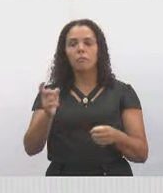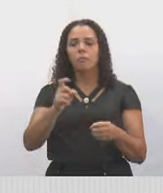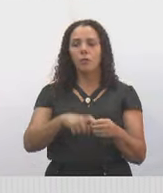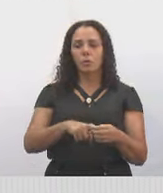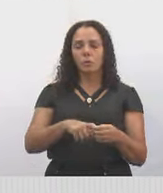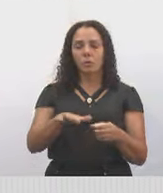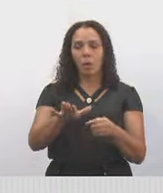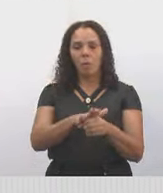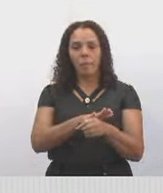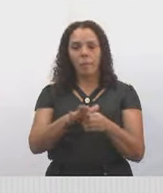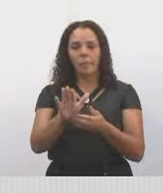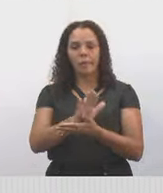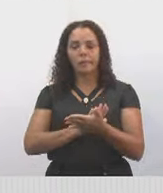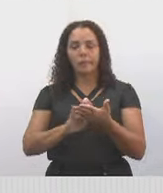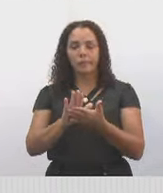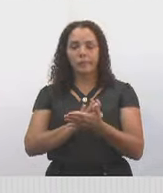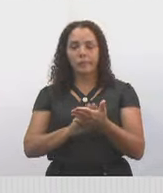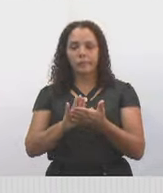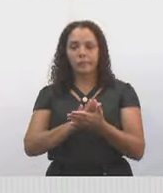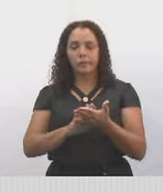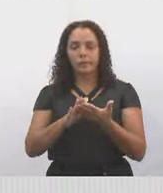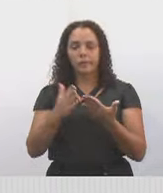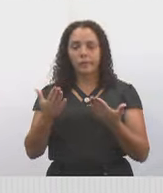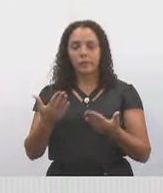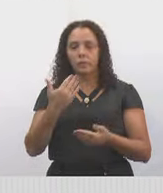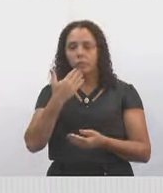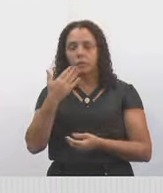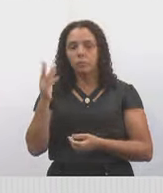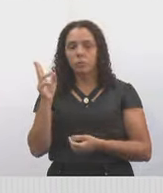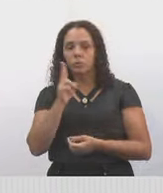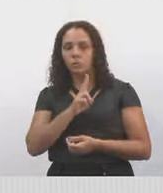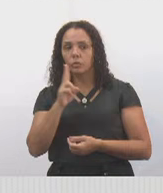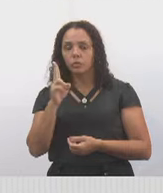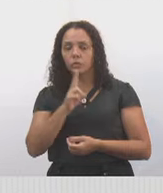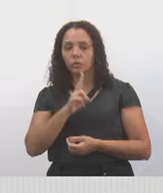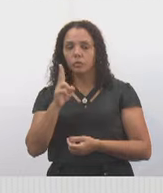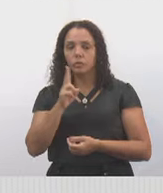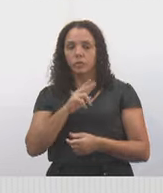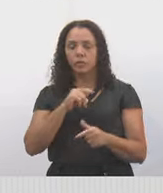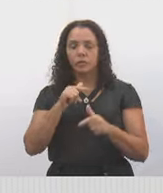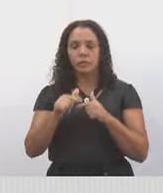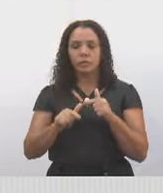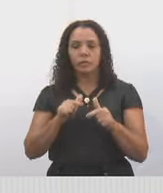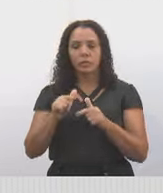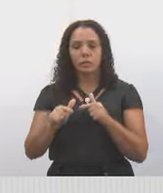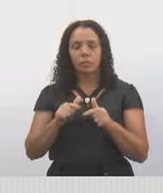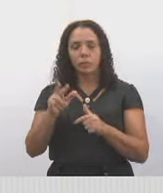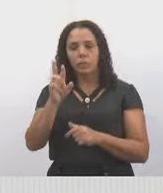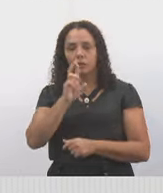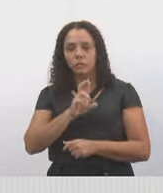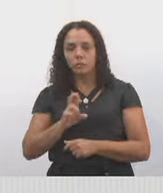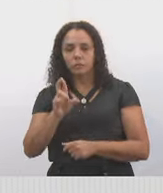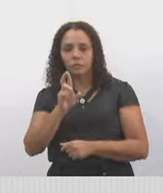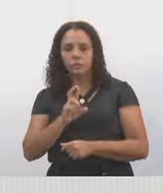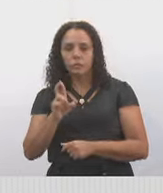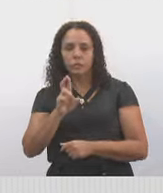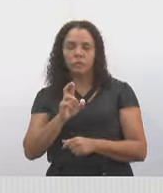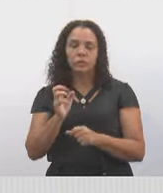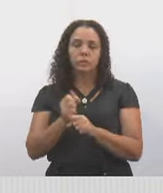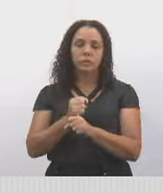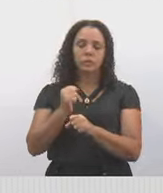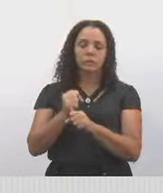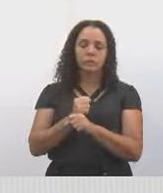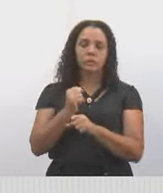arrumar pedimos aí mais urgência com respeito ao trabalho de fiscalização e